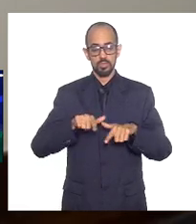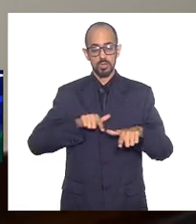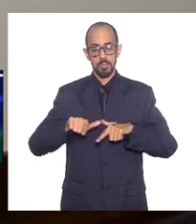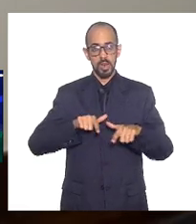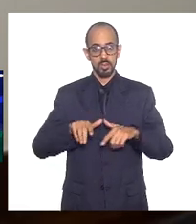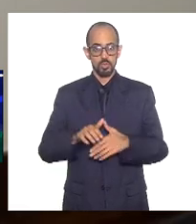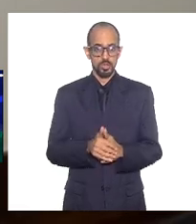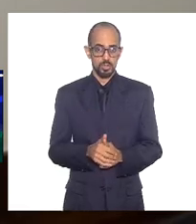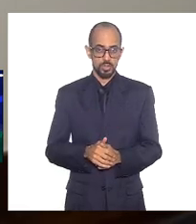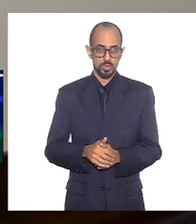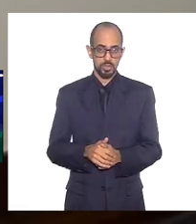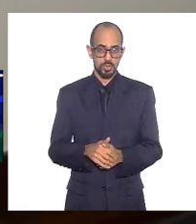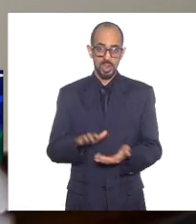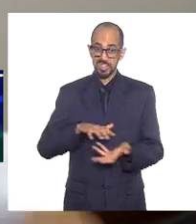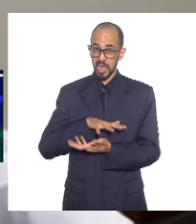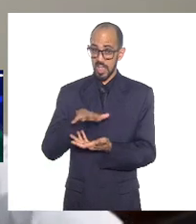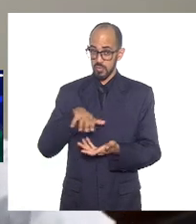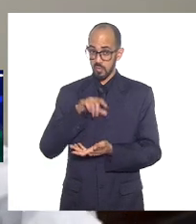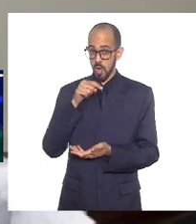médio,